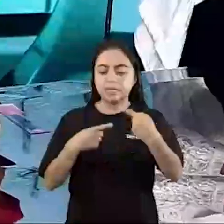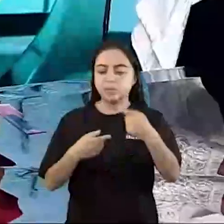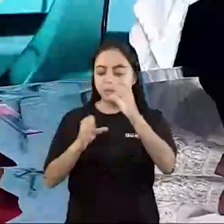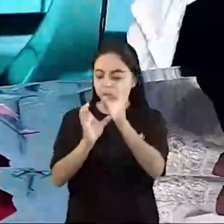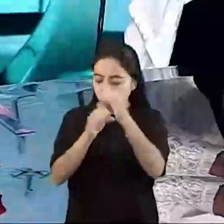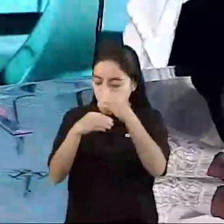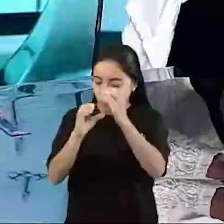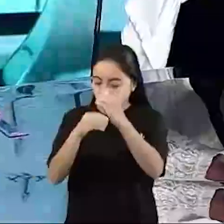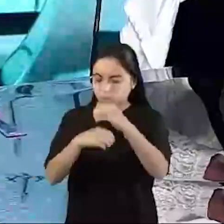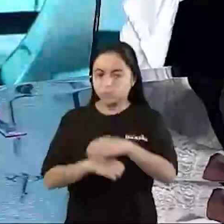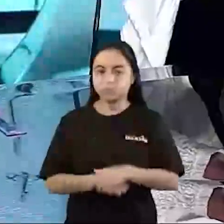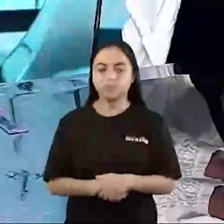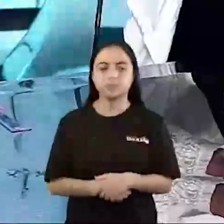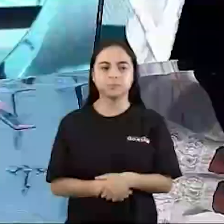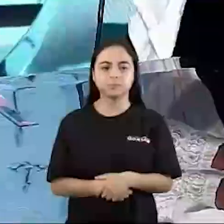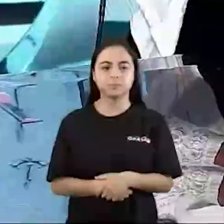microscópio.